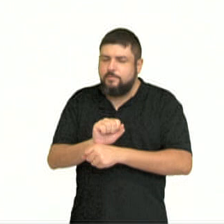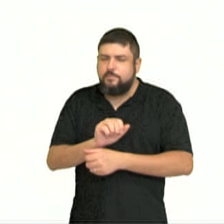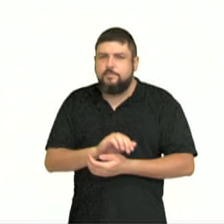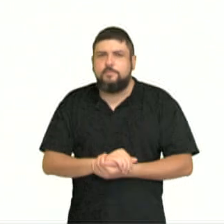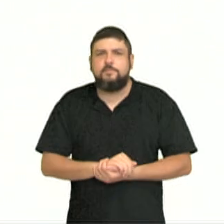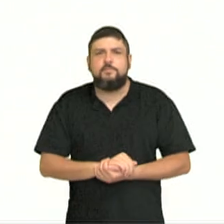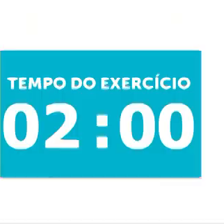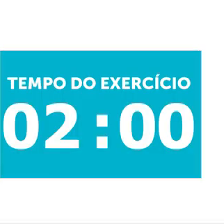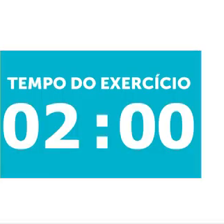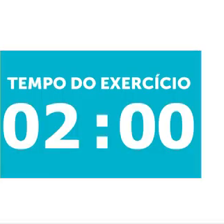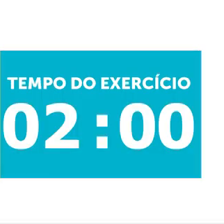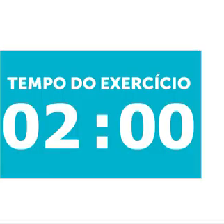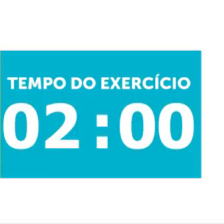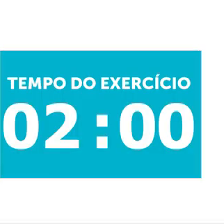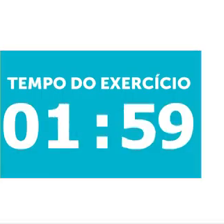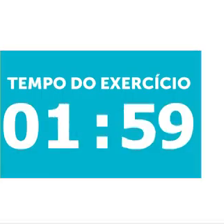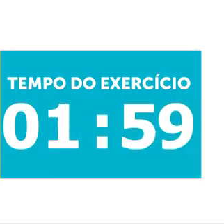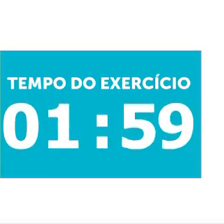é rapidinho.